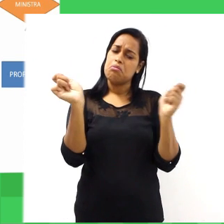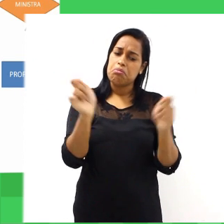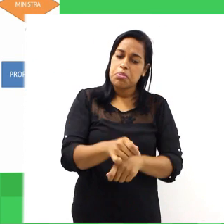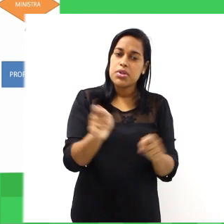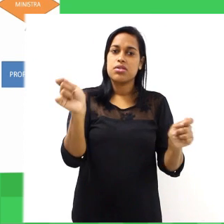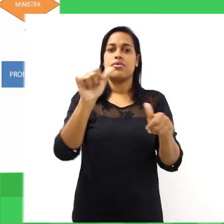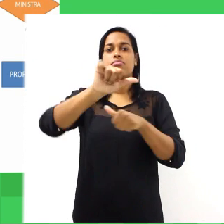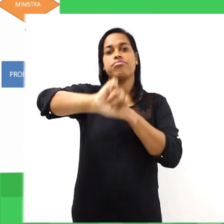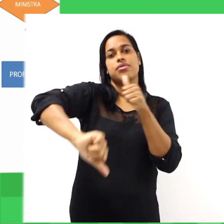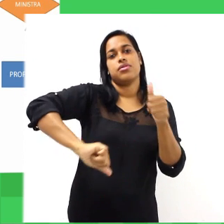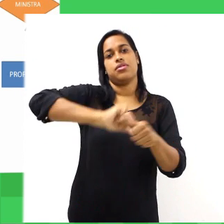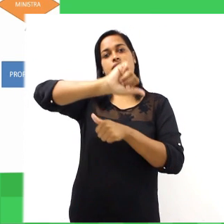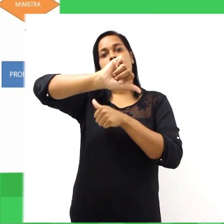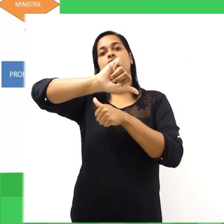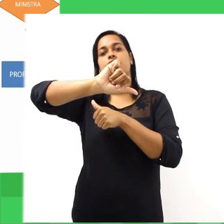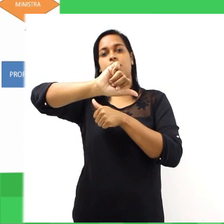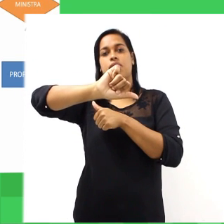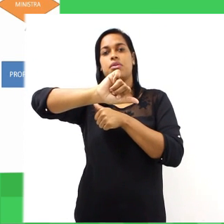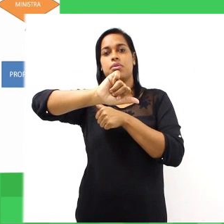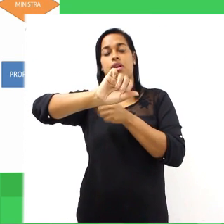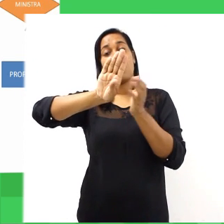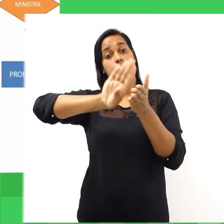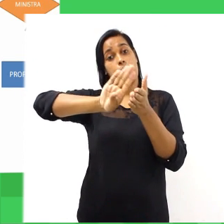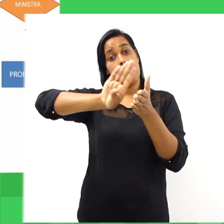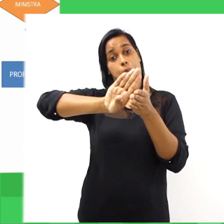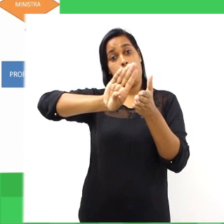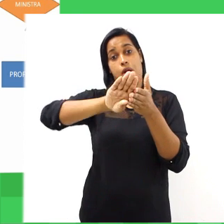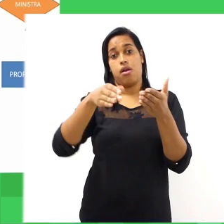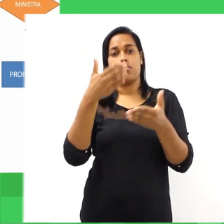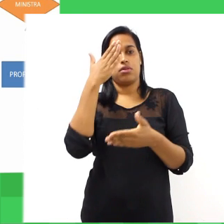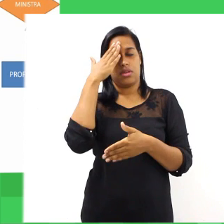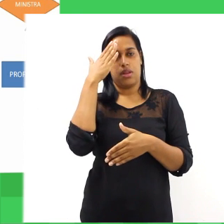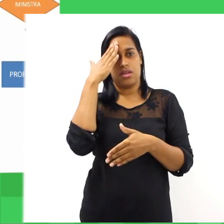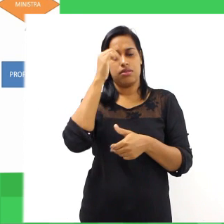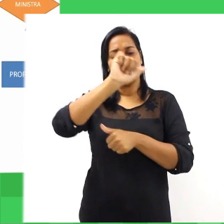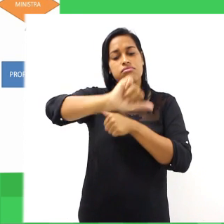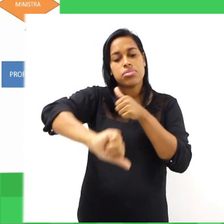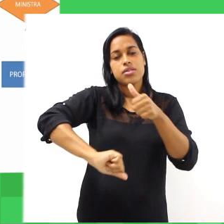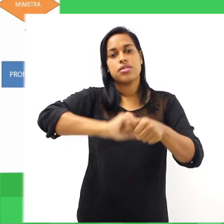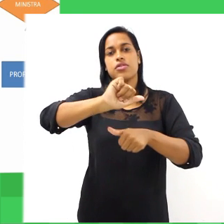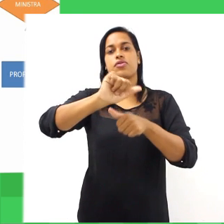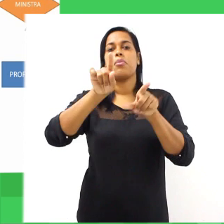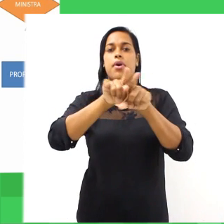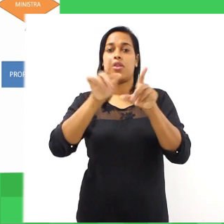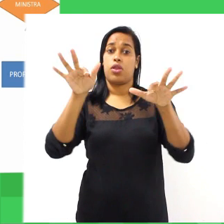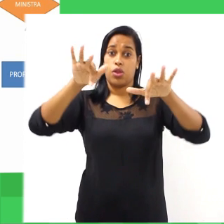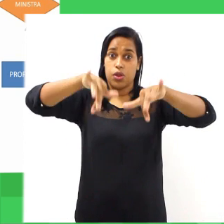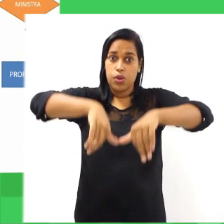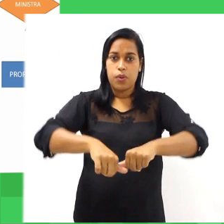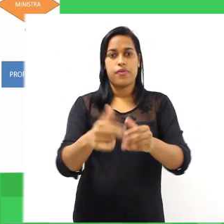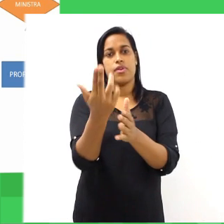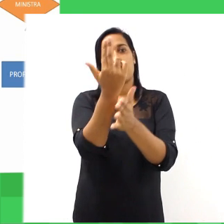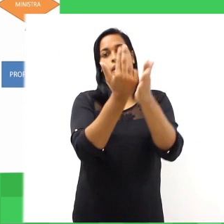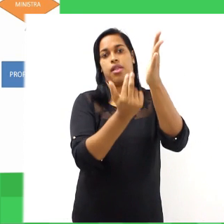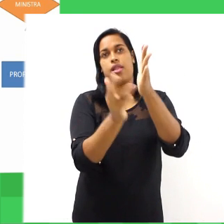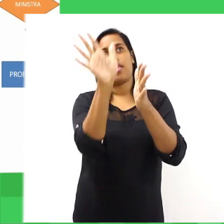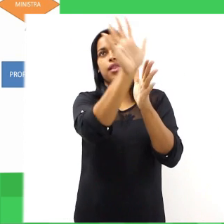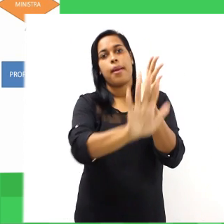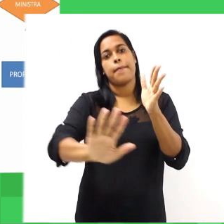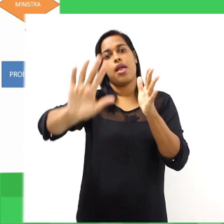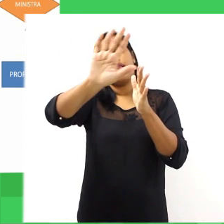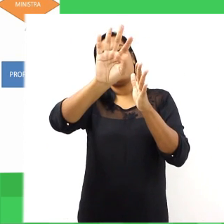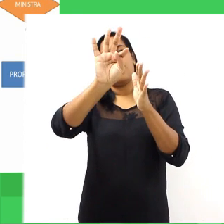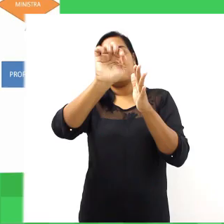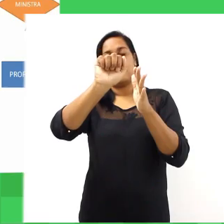posteriormente se transformará em algo que o banco de dados entende, se transformará em tabelas ao final. O último nível é o